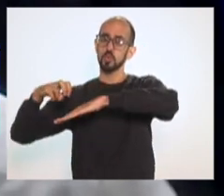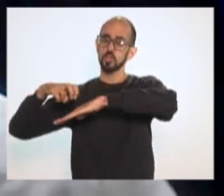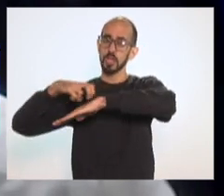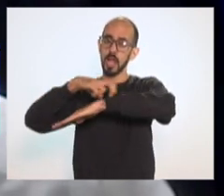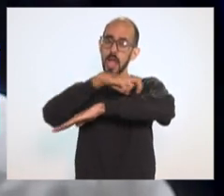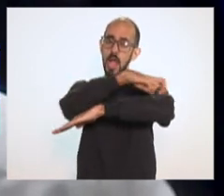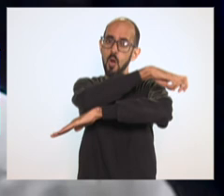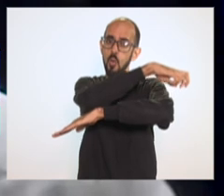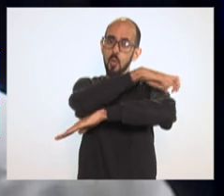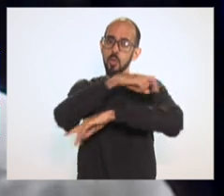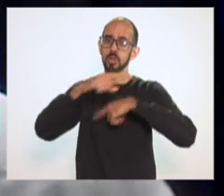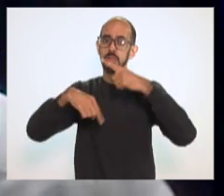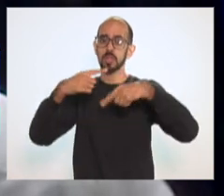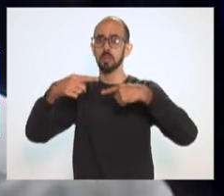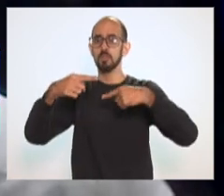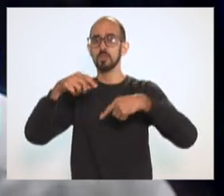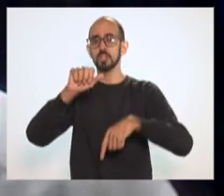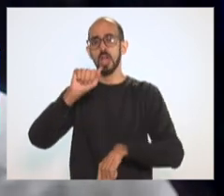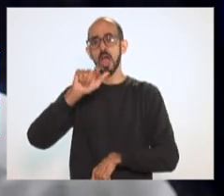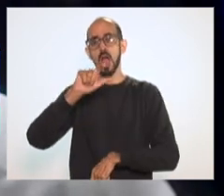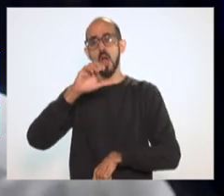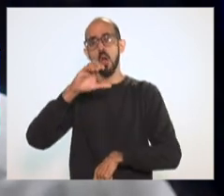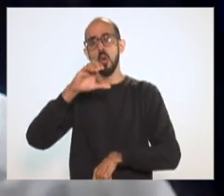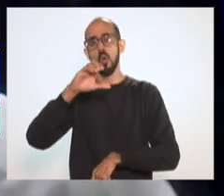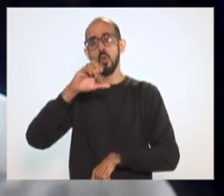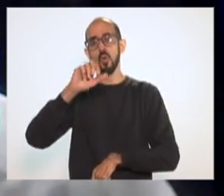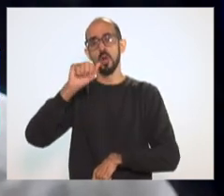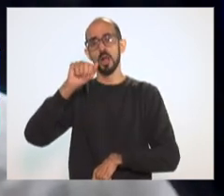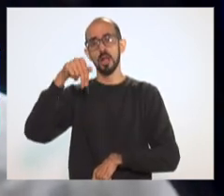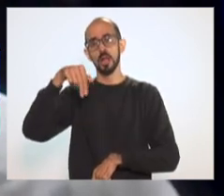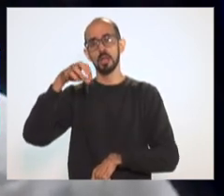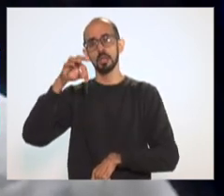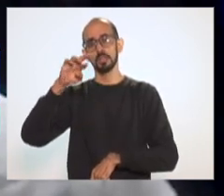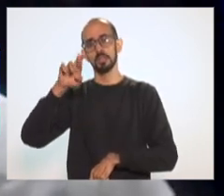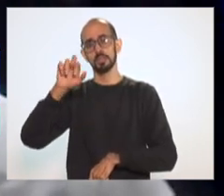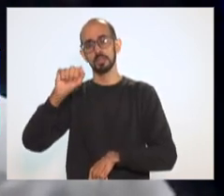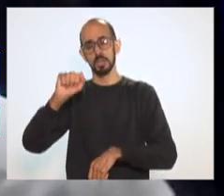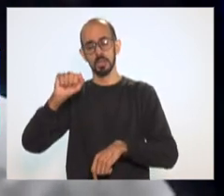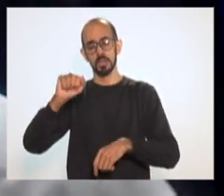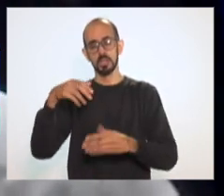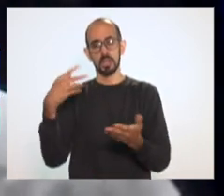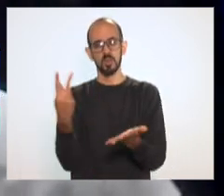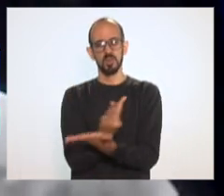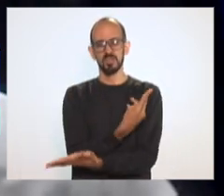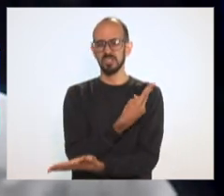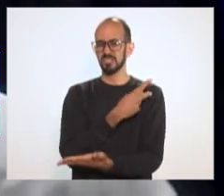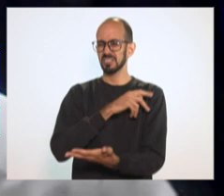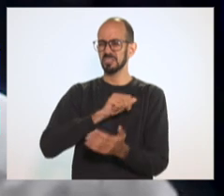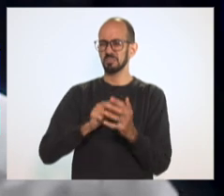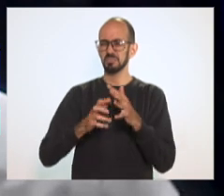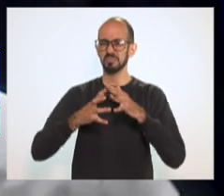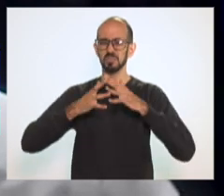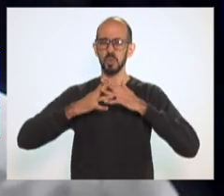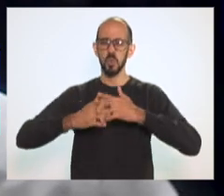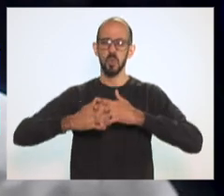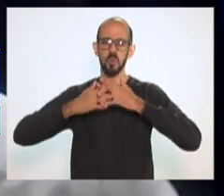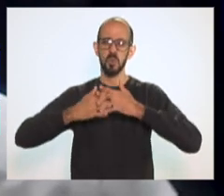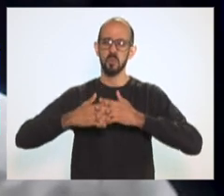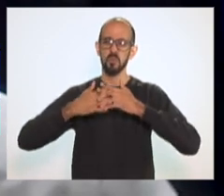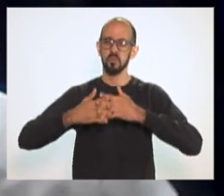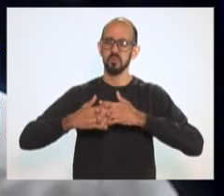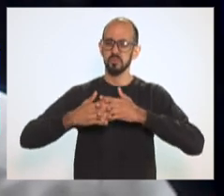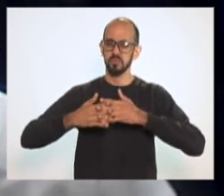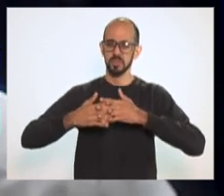Alcântara no Jardim Catarina que gera vários conflitos no sistema viário tendo em vista